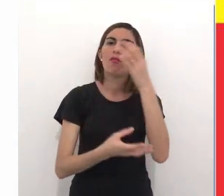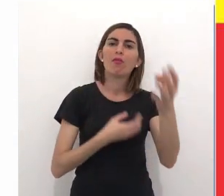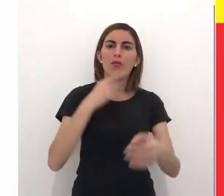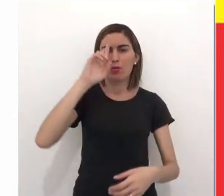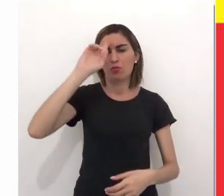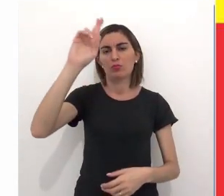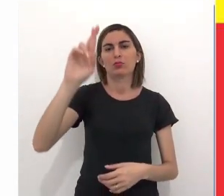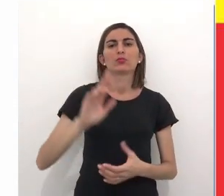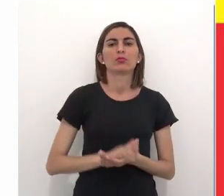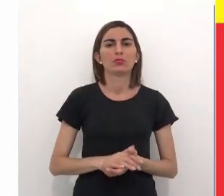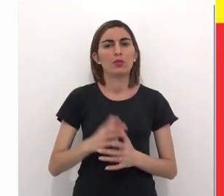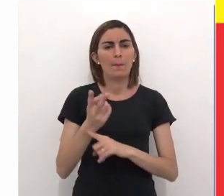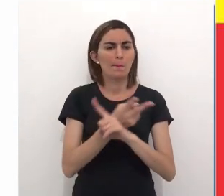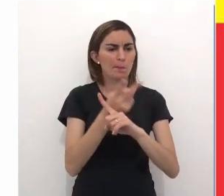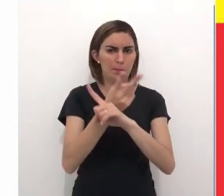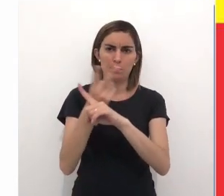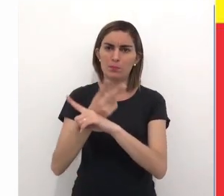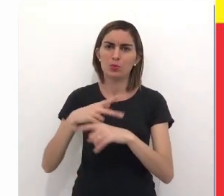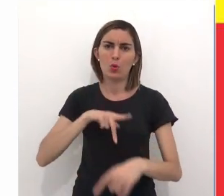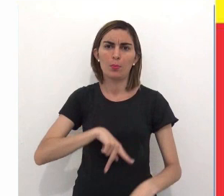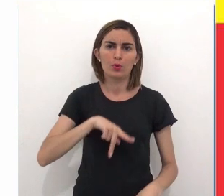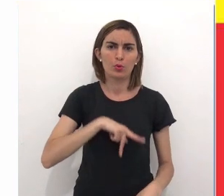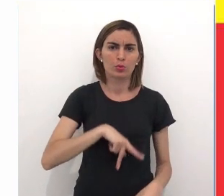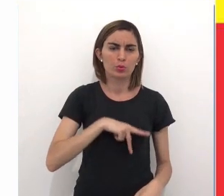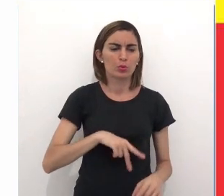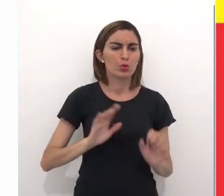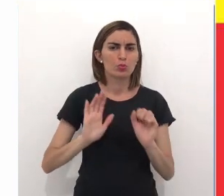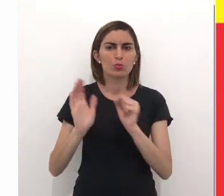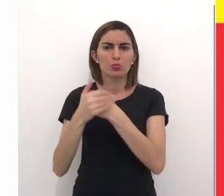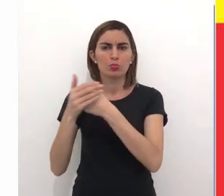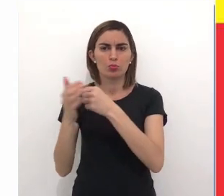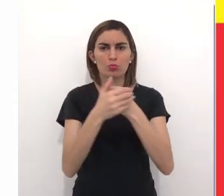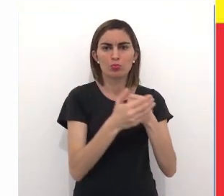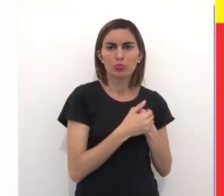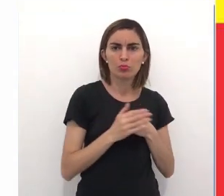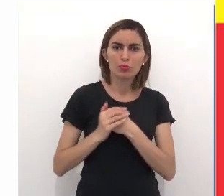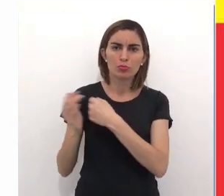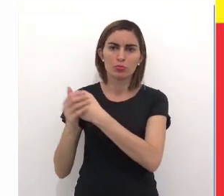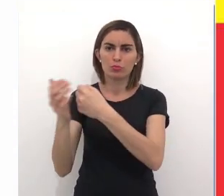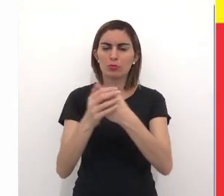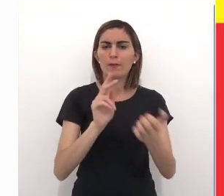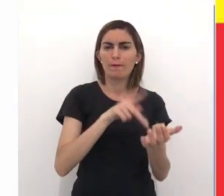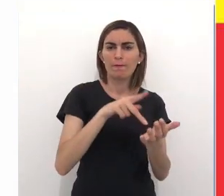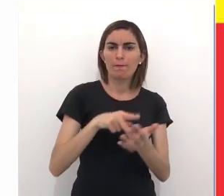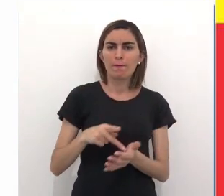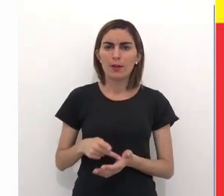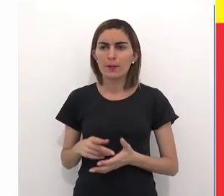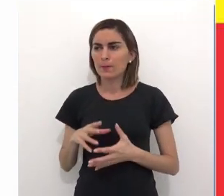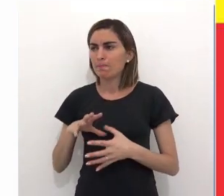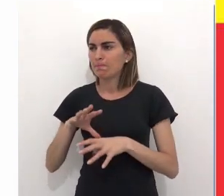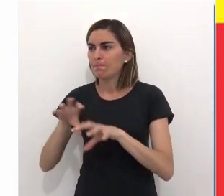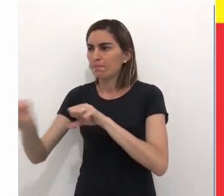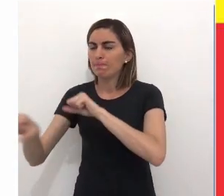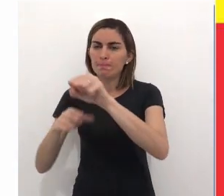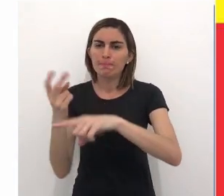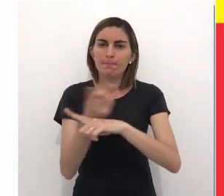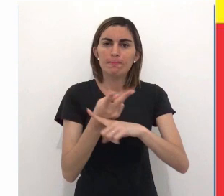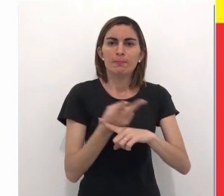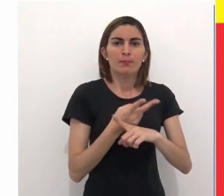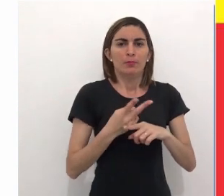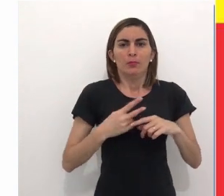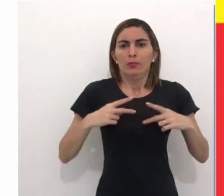seus senhores, na busca por portugueses escondidos numa verdadeira